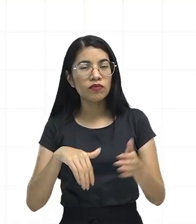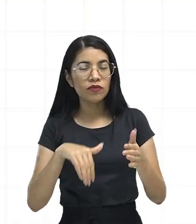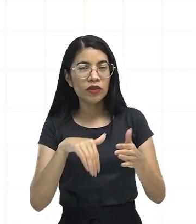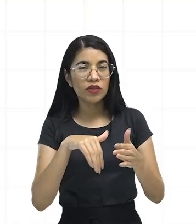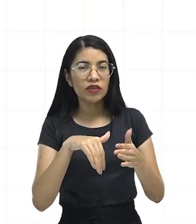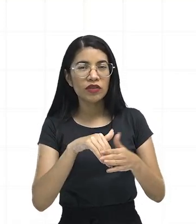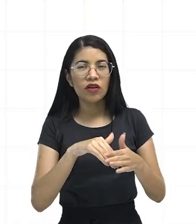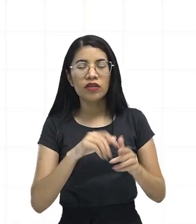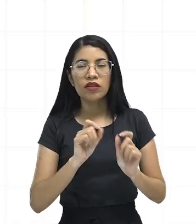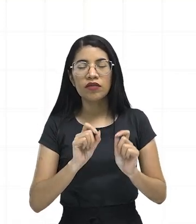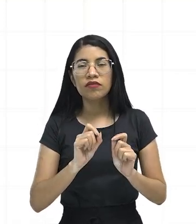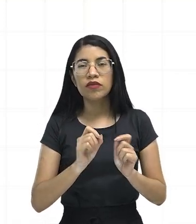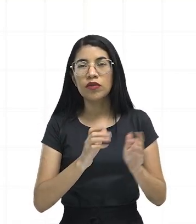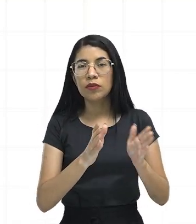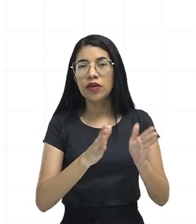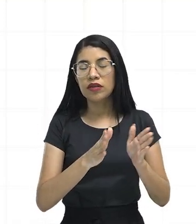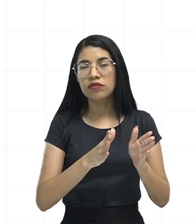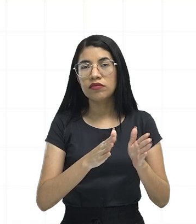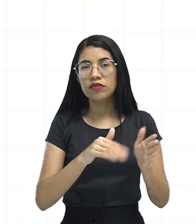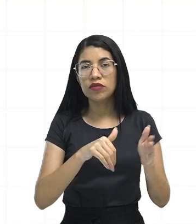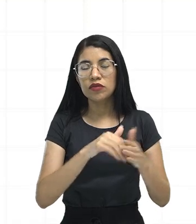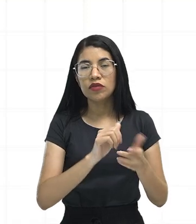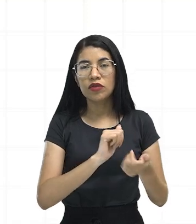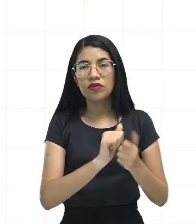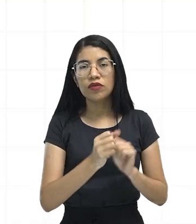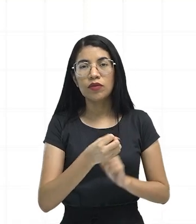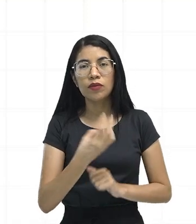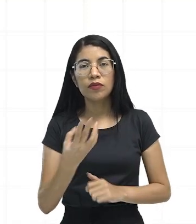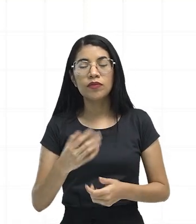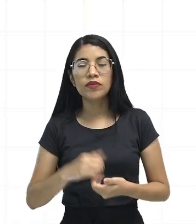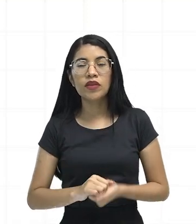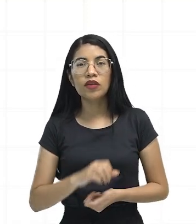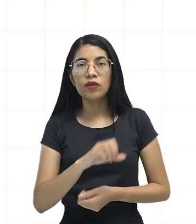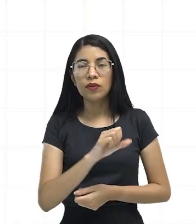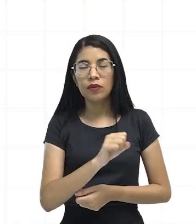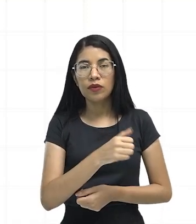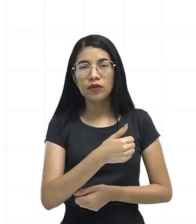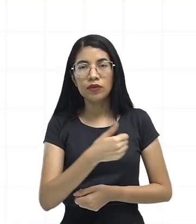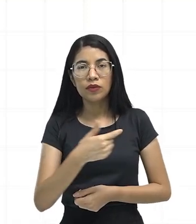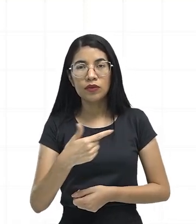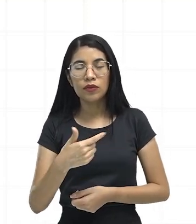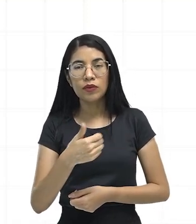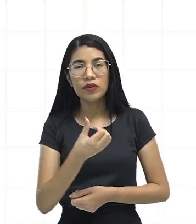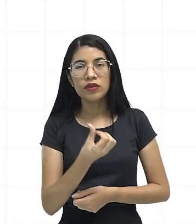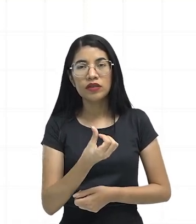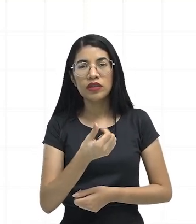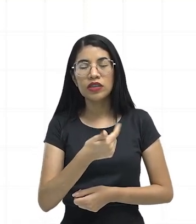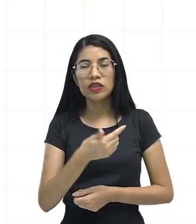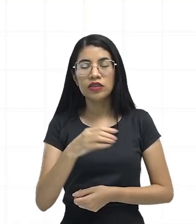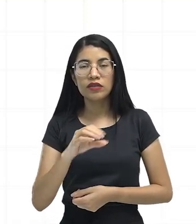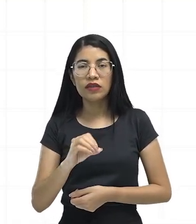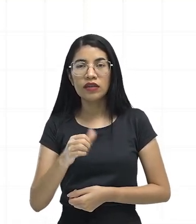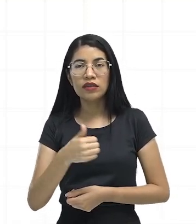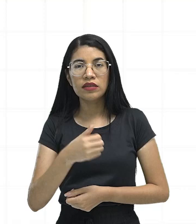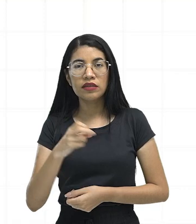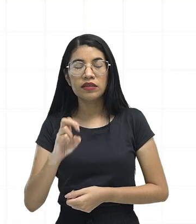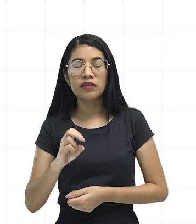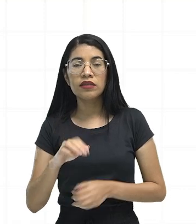Então aqui estão as pontuações, né? 8, 12, 6, 10 e 15. Qual é